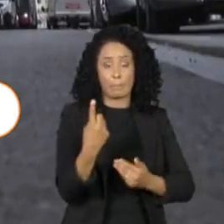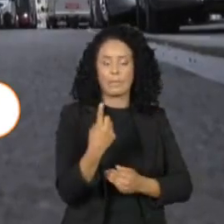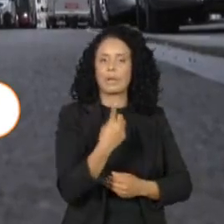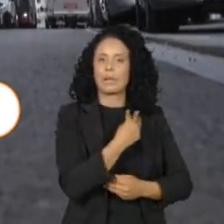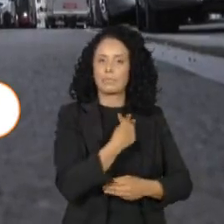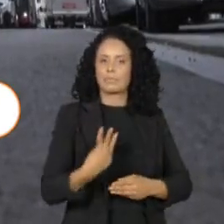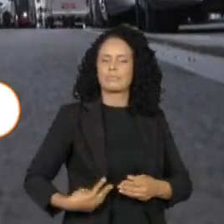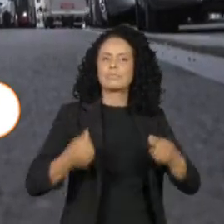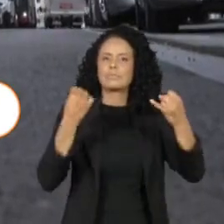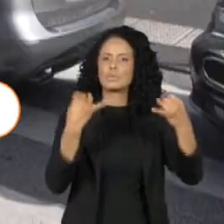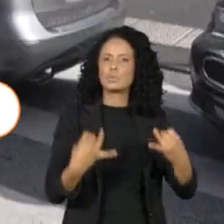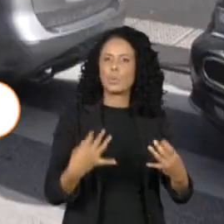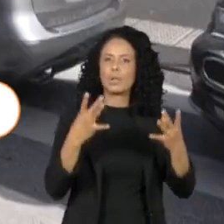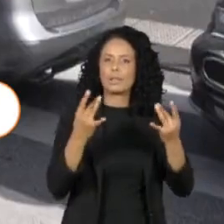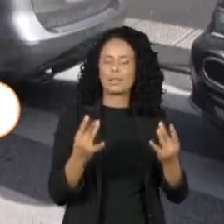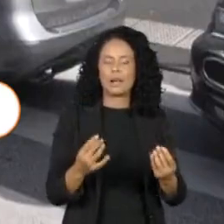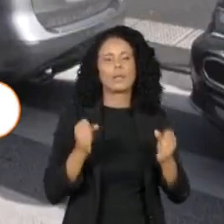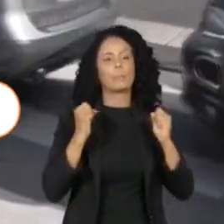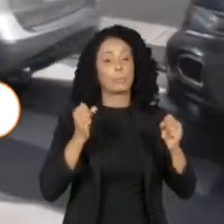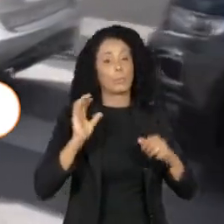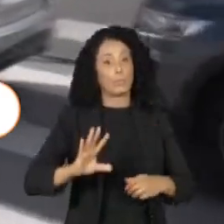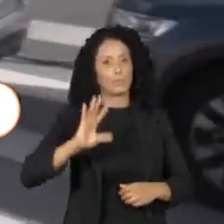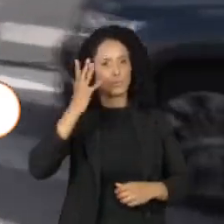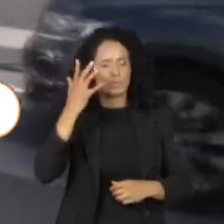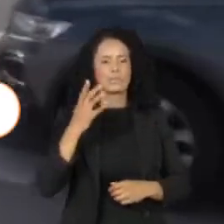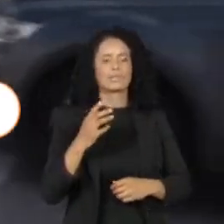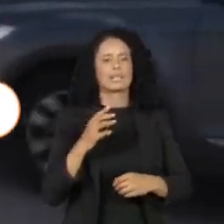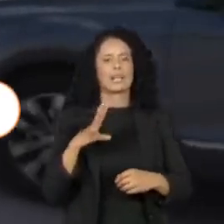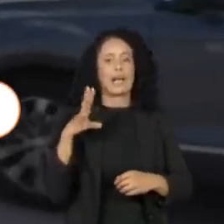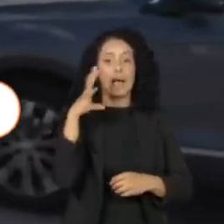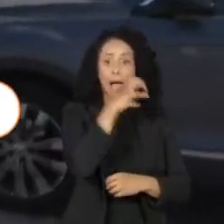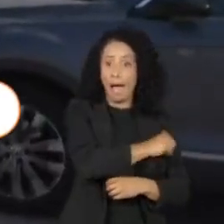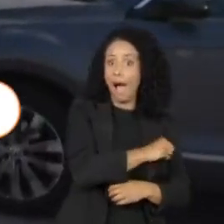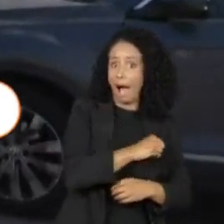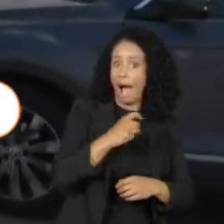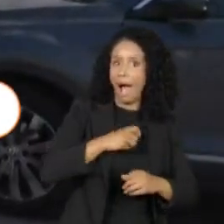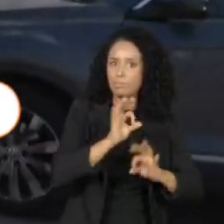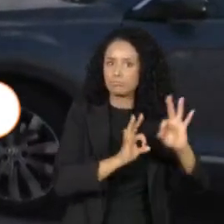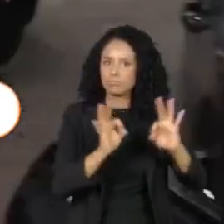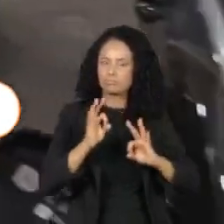disse que a situação vai normalizar em questão de horas. As empresas